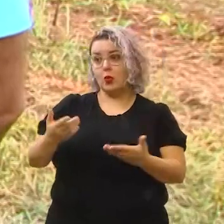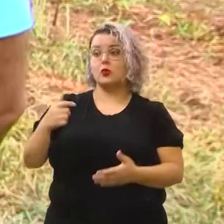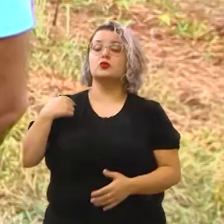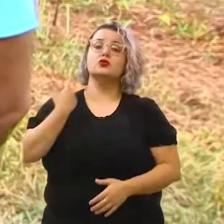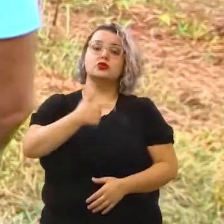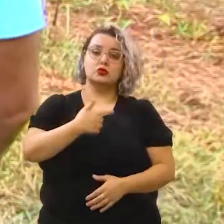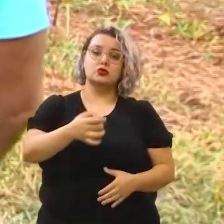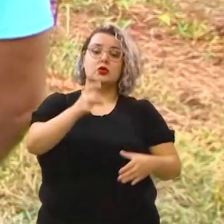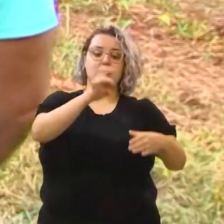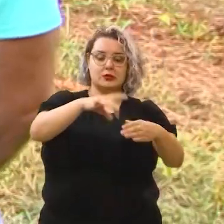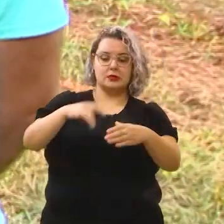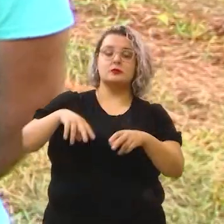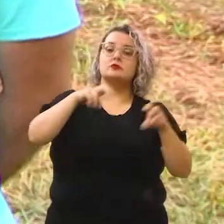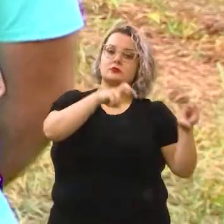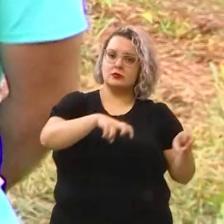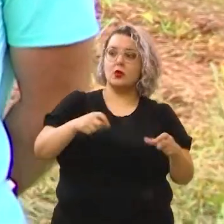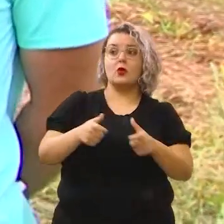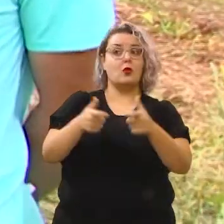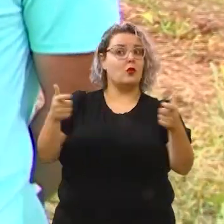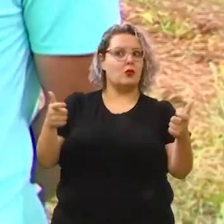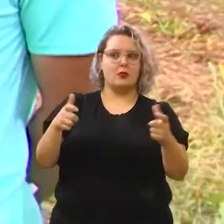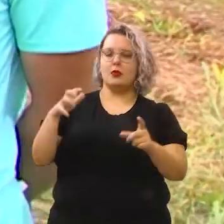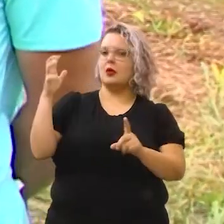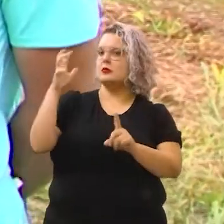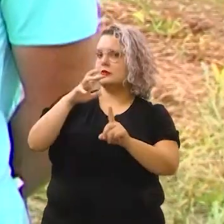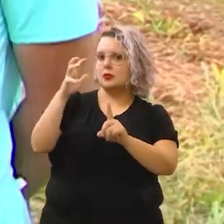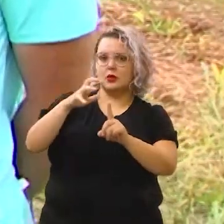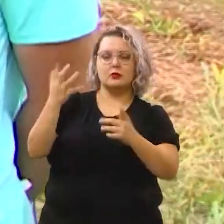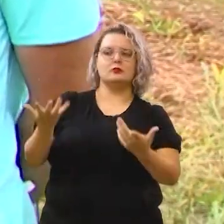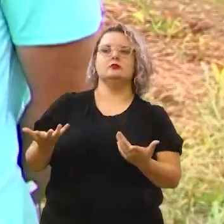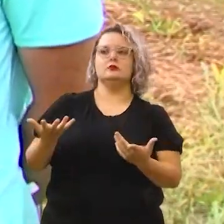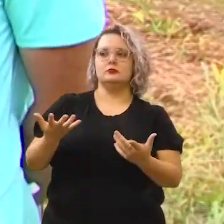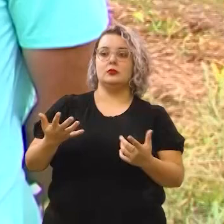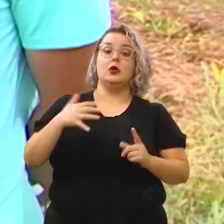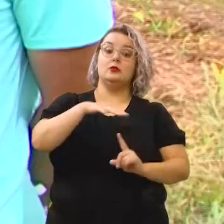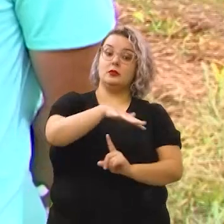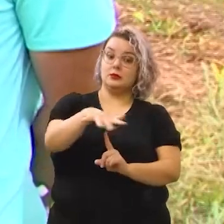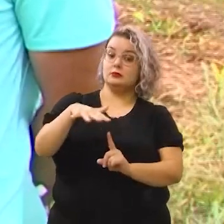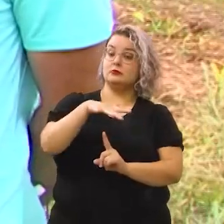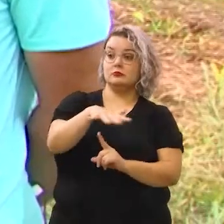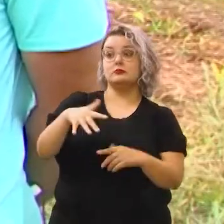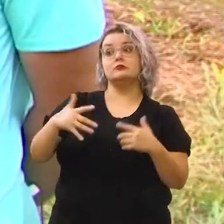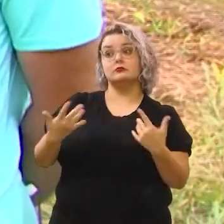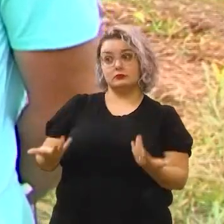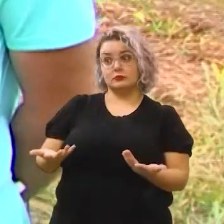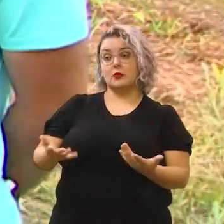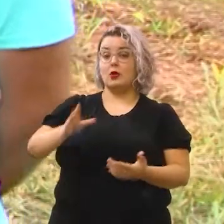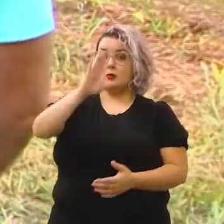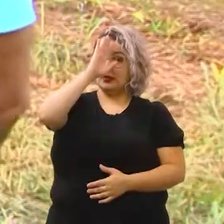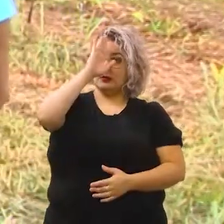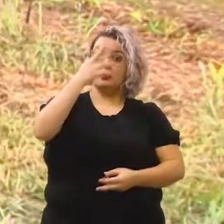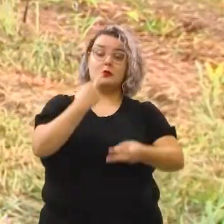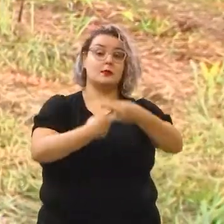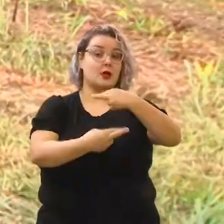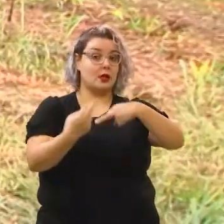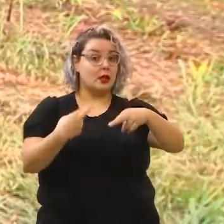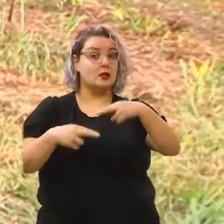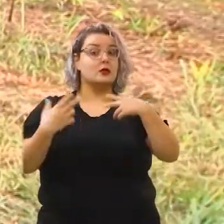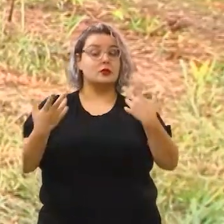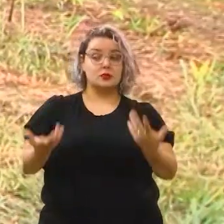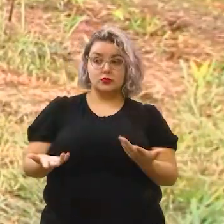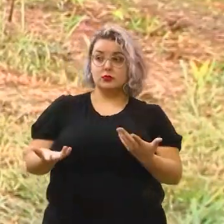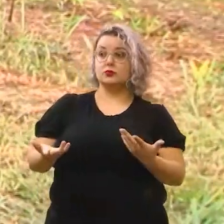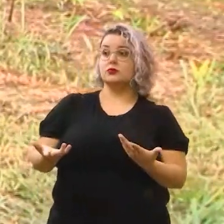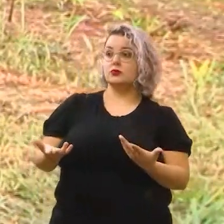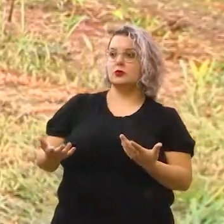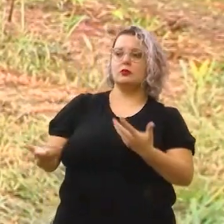Hoje, a agricultura talvez seja o maior fator de impacto ambiental, né? Principalmente relacionado